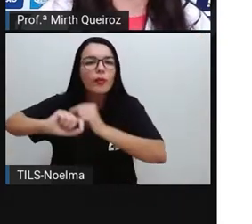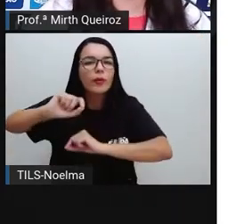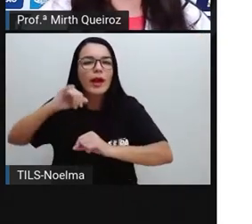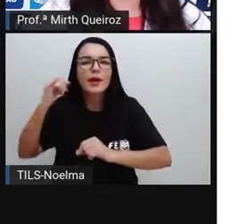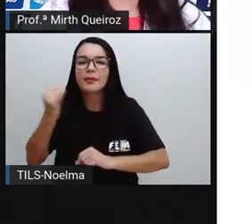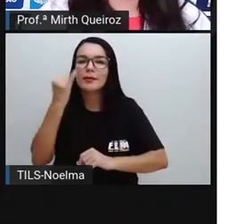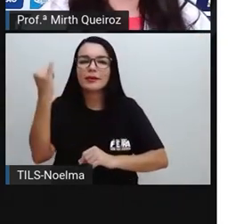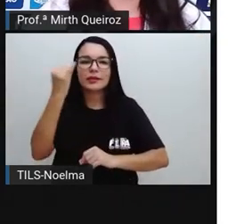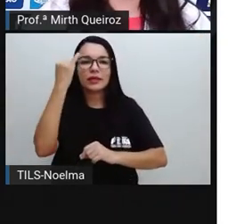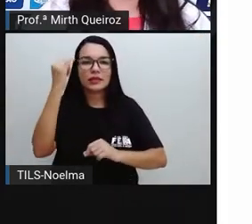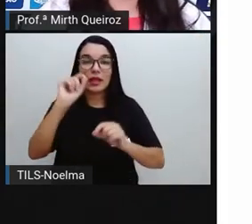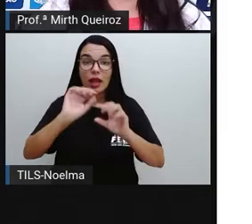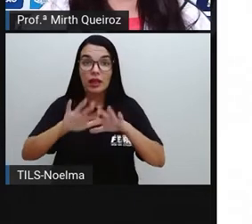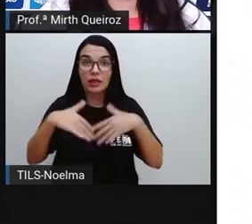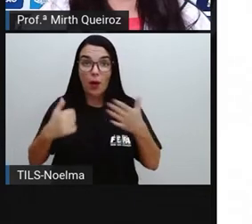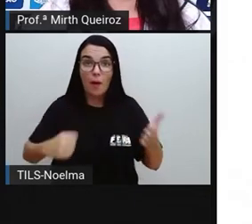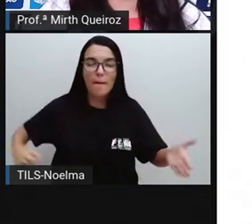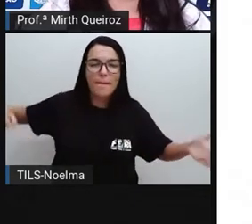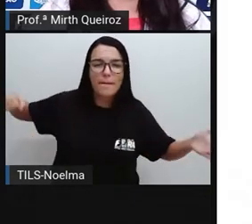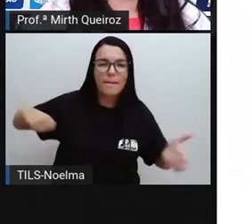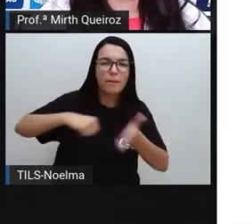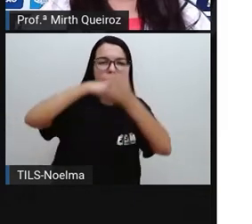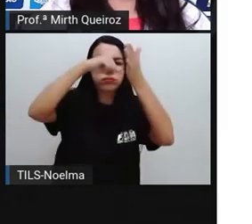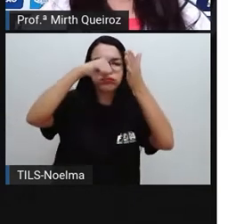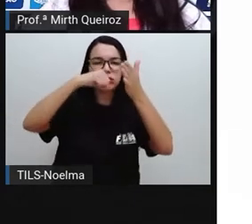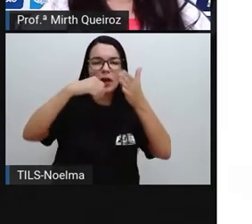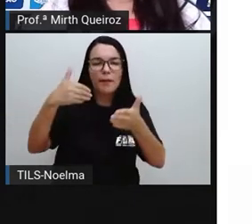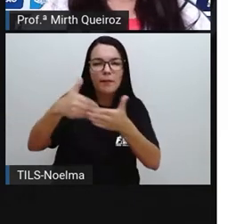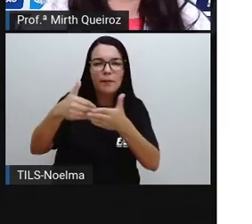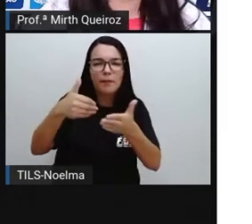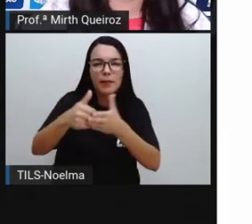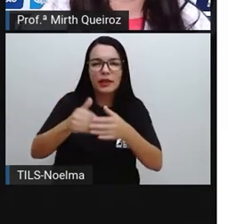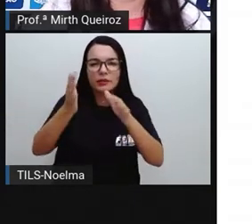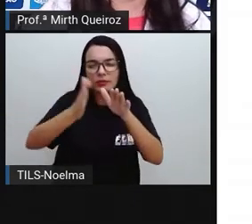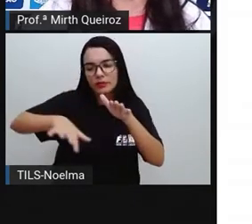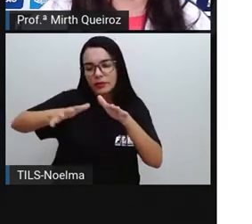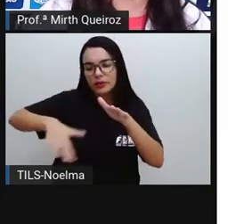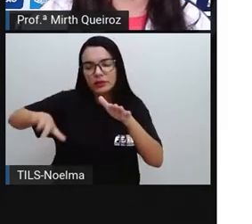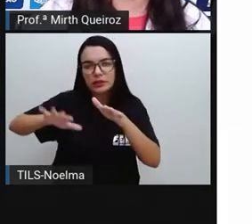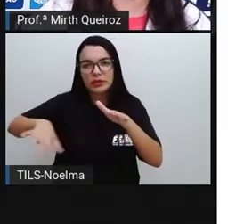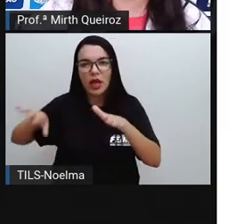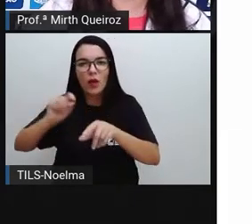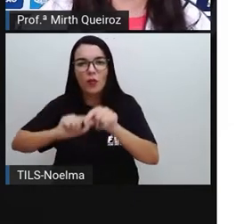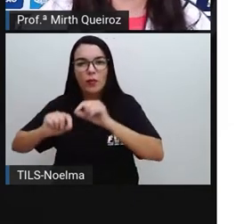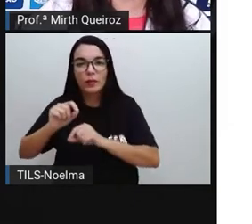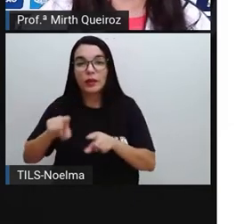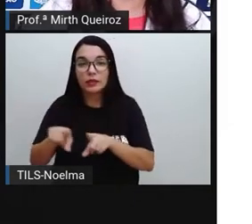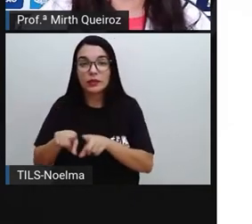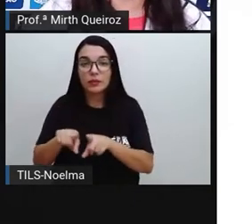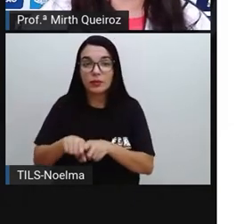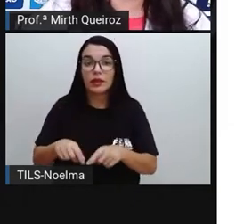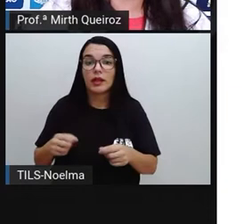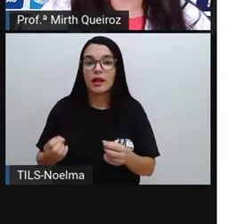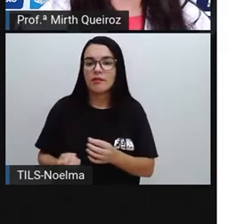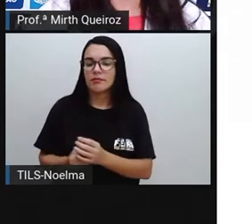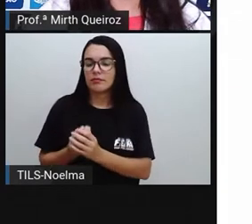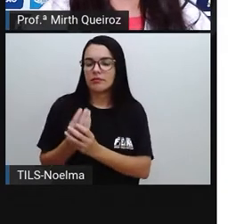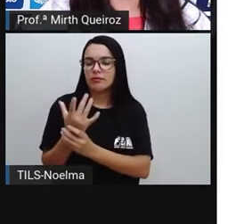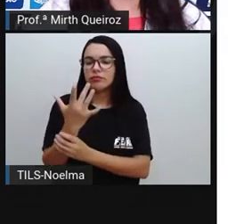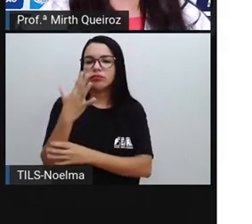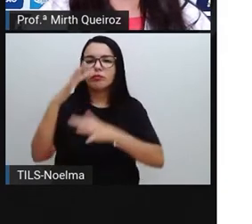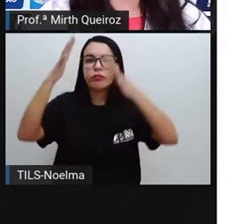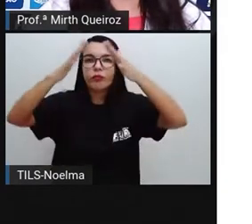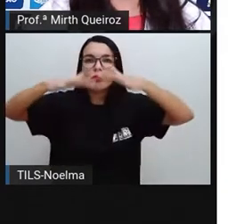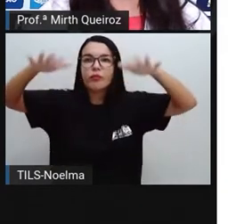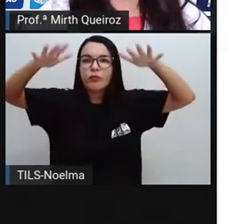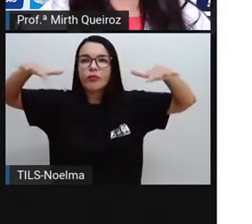O impacto do asteroide em uma área costeira, rasa e rica em enxoque, resultou em uma grande exibição de